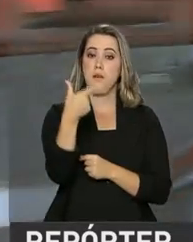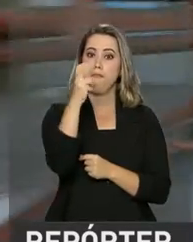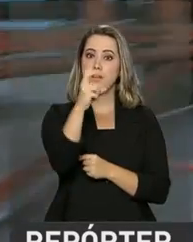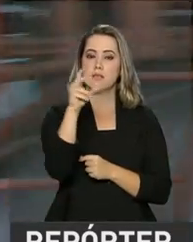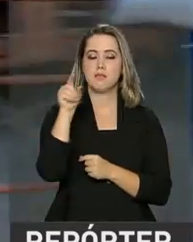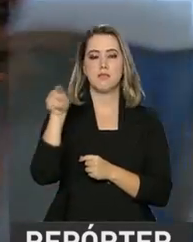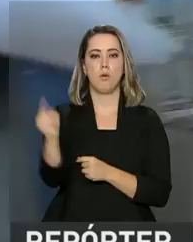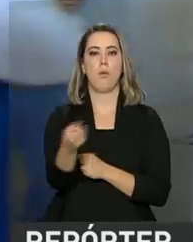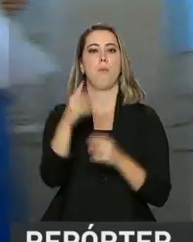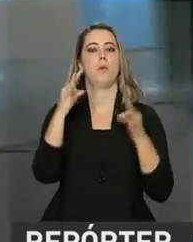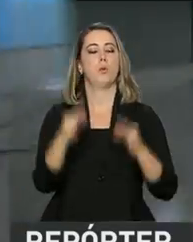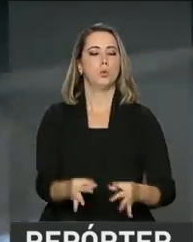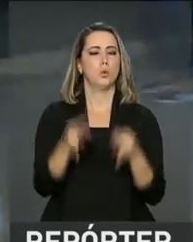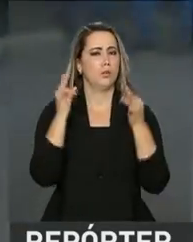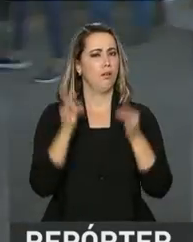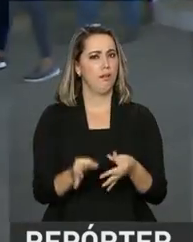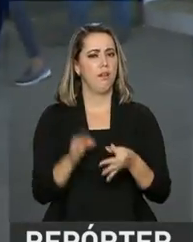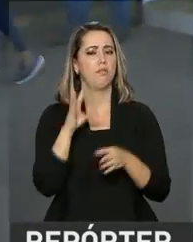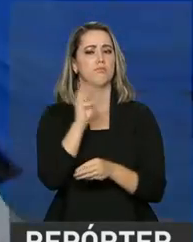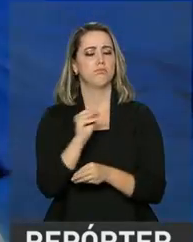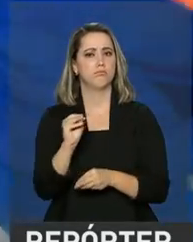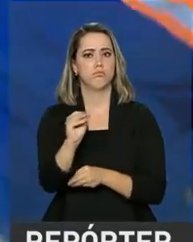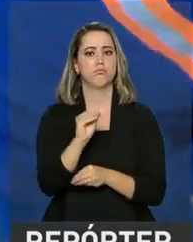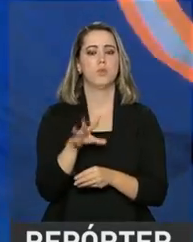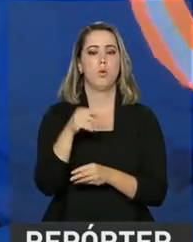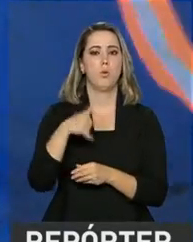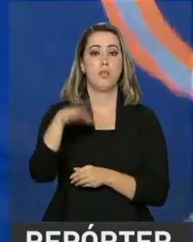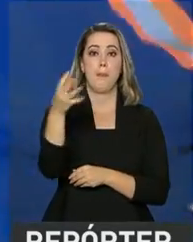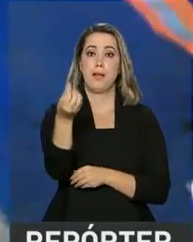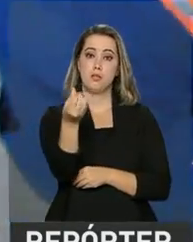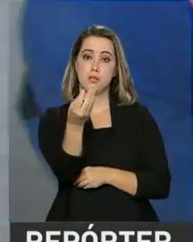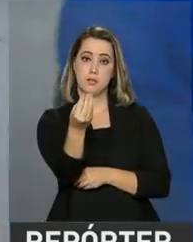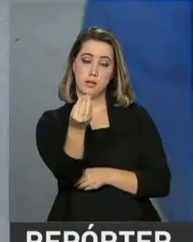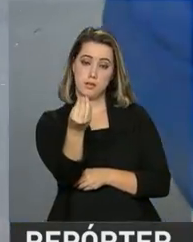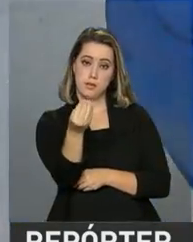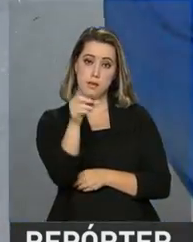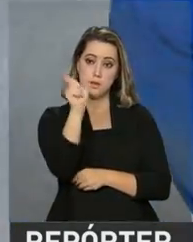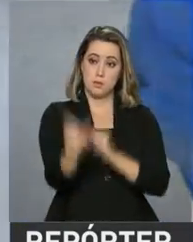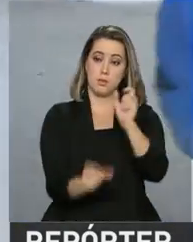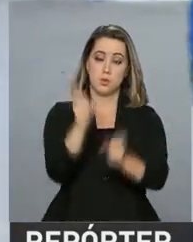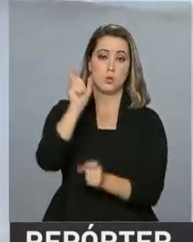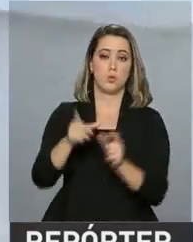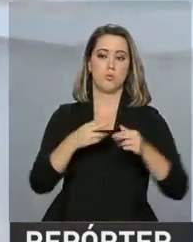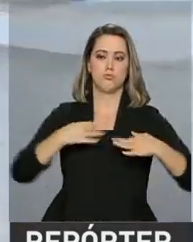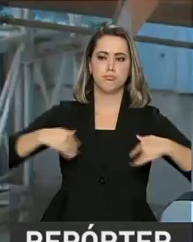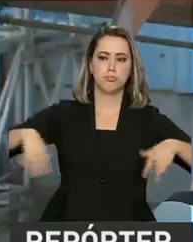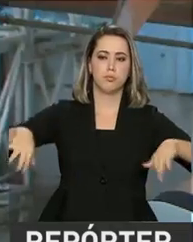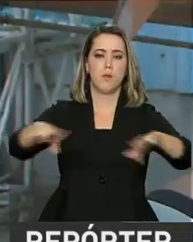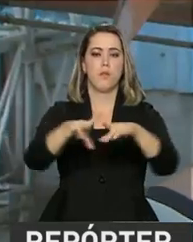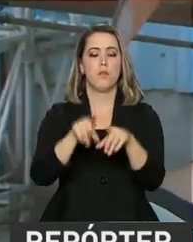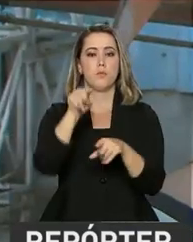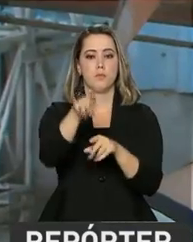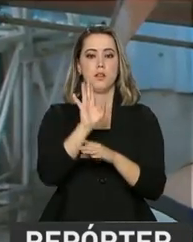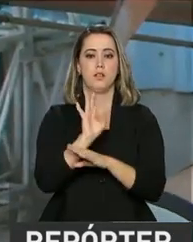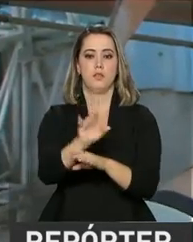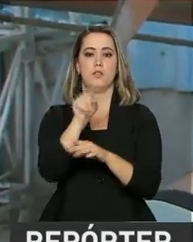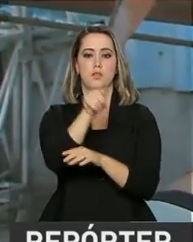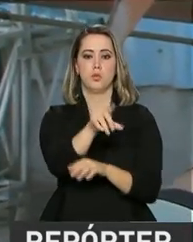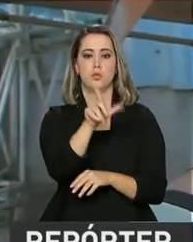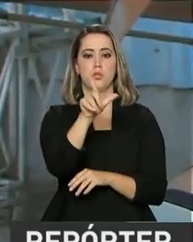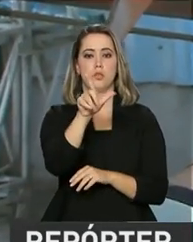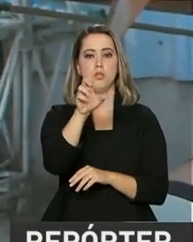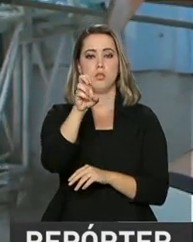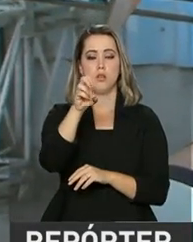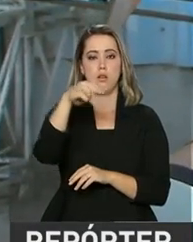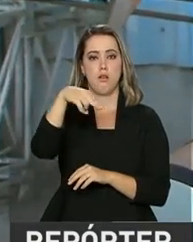mil toneladas e atende cerca de 600 produtores da região. O novo sistema vai beneficiar gente como a dona Lenir, que